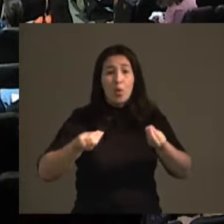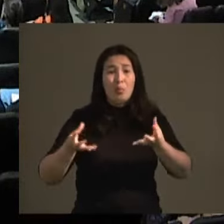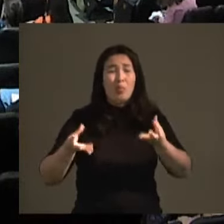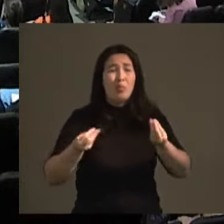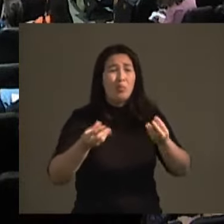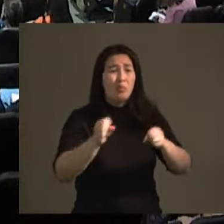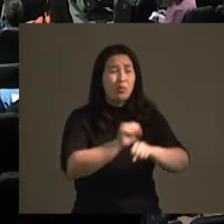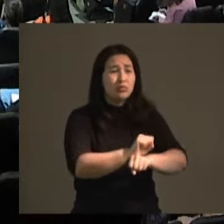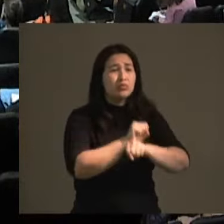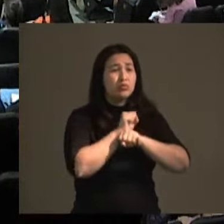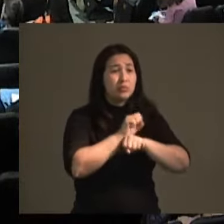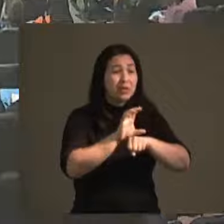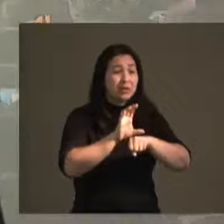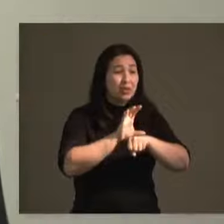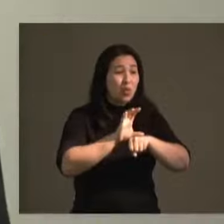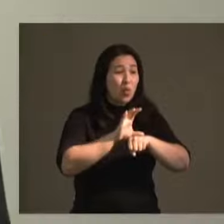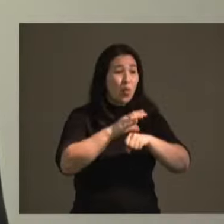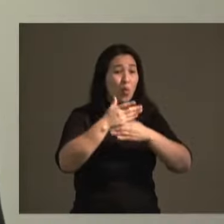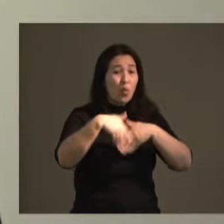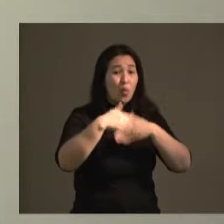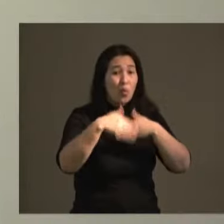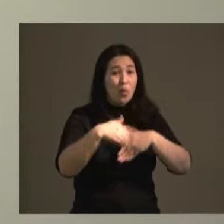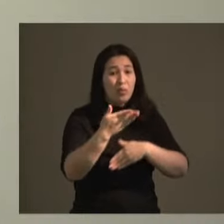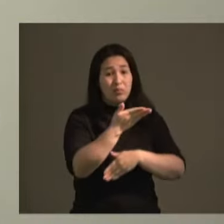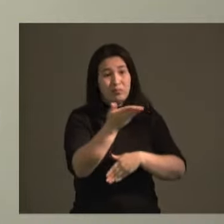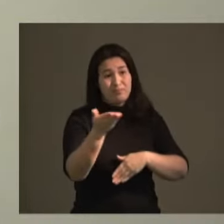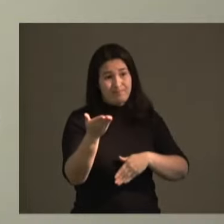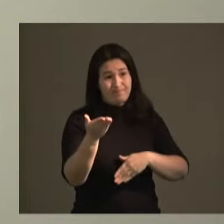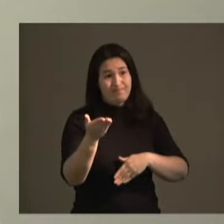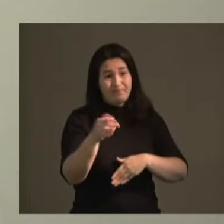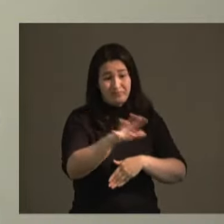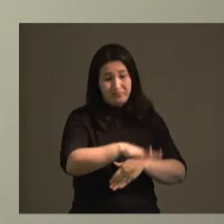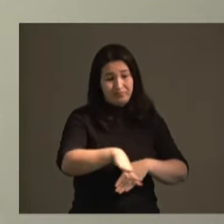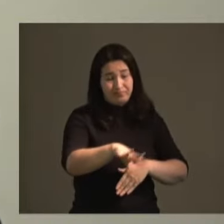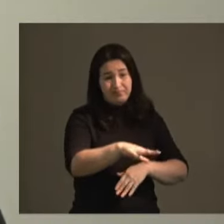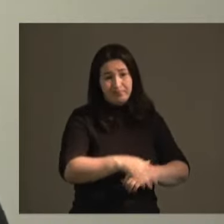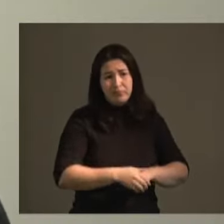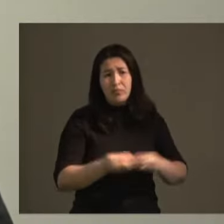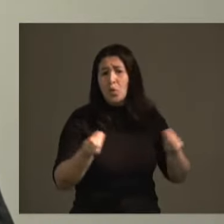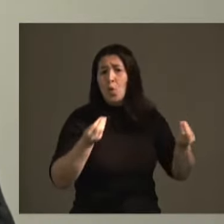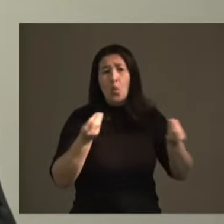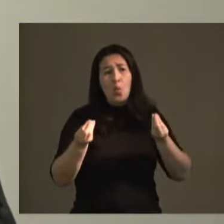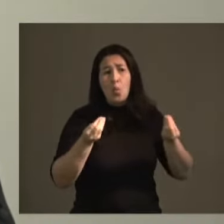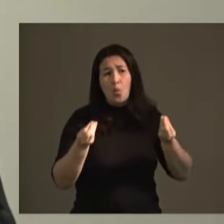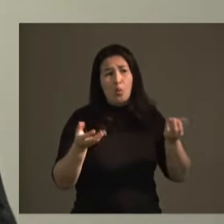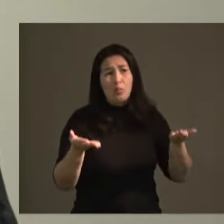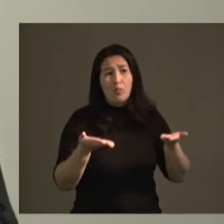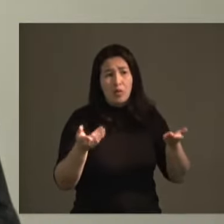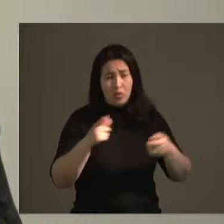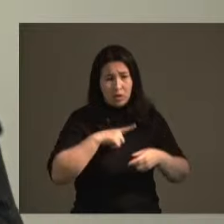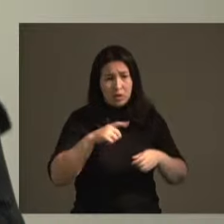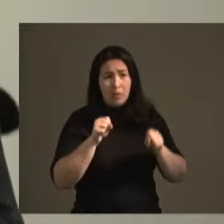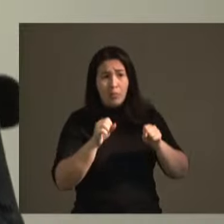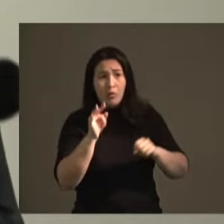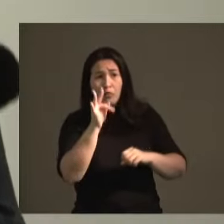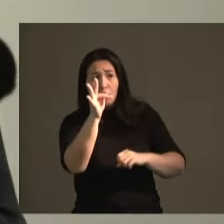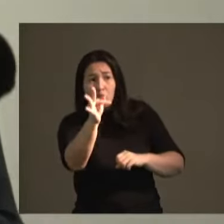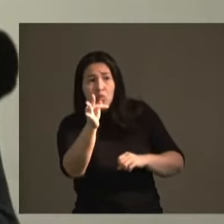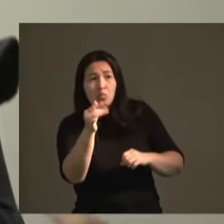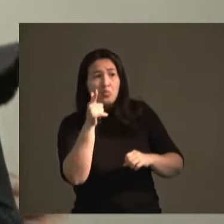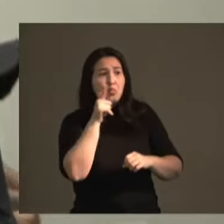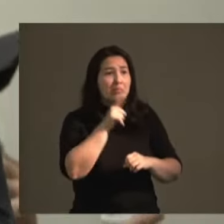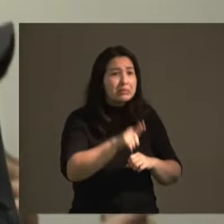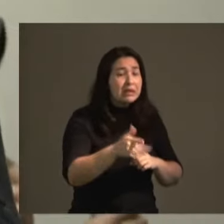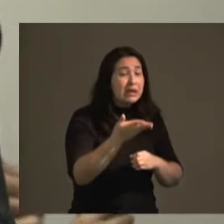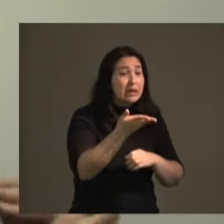né? Concurso para os intérpretes na rede, e como que a gente, se tem alguma perspectiva nesse sentido também